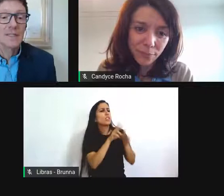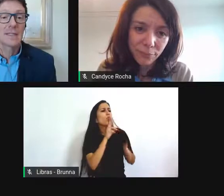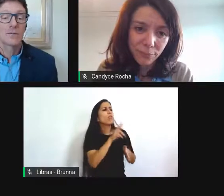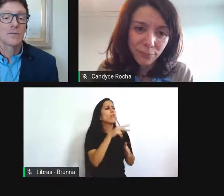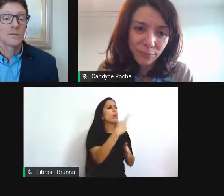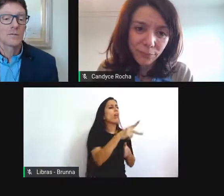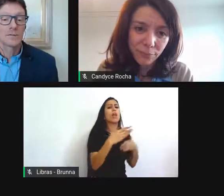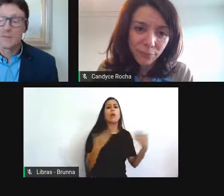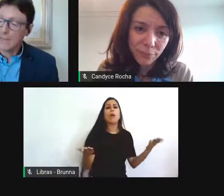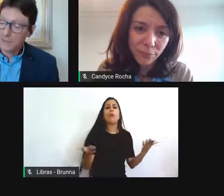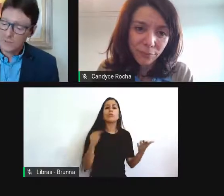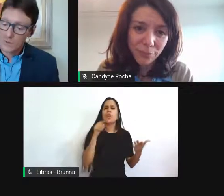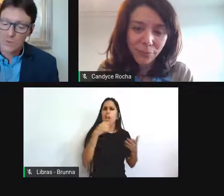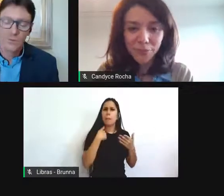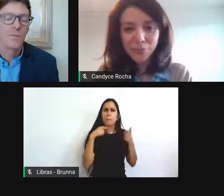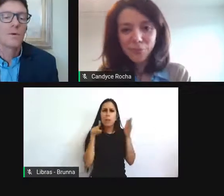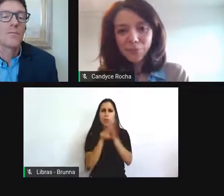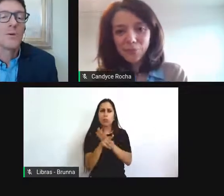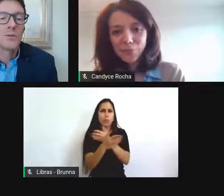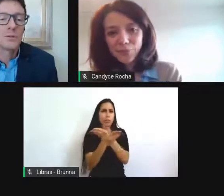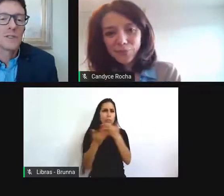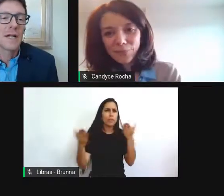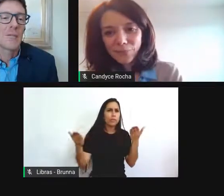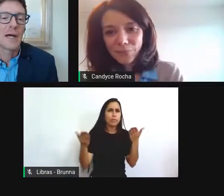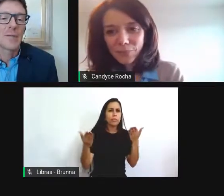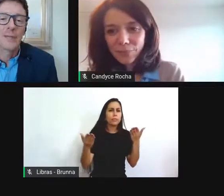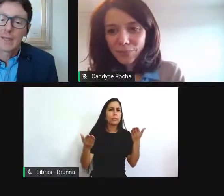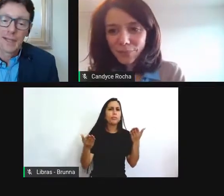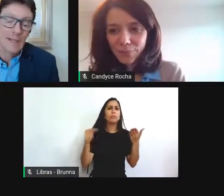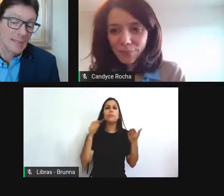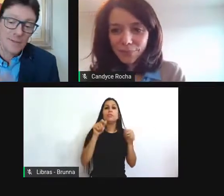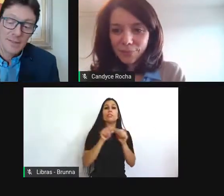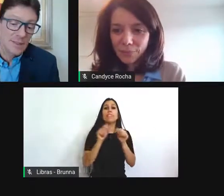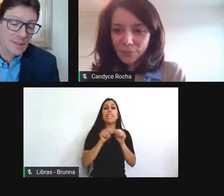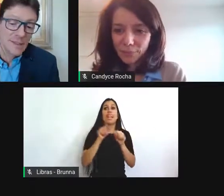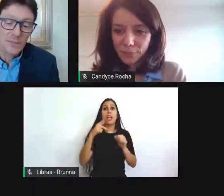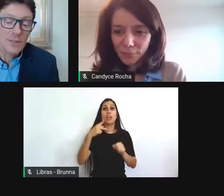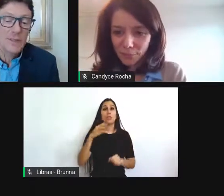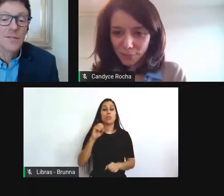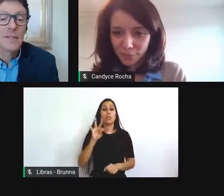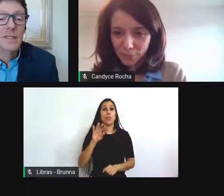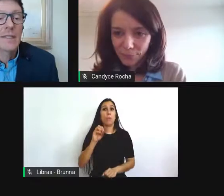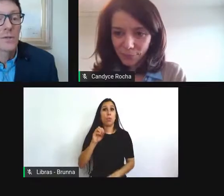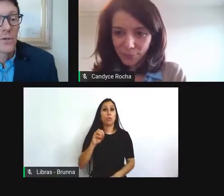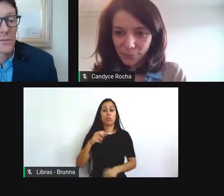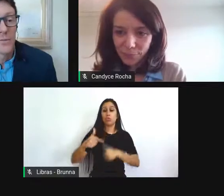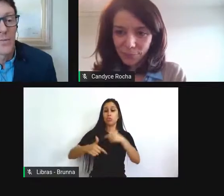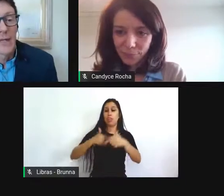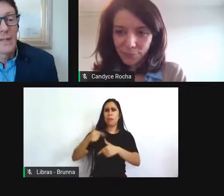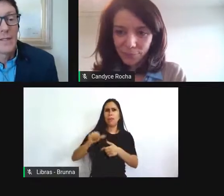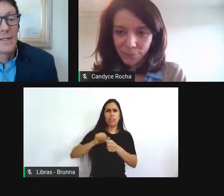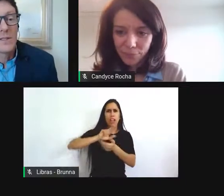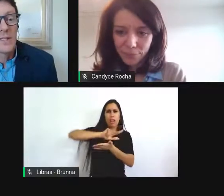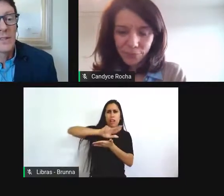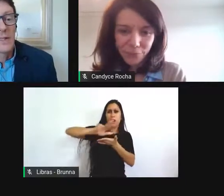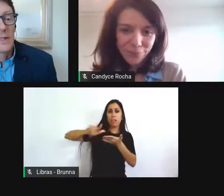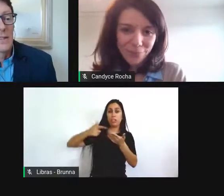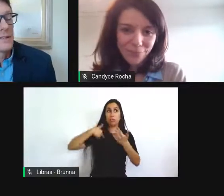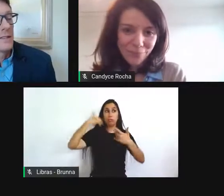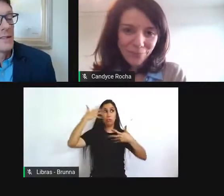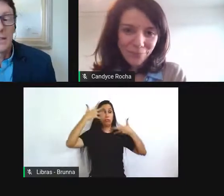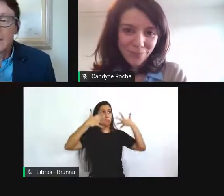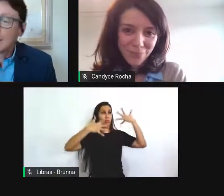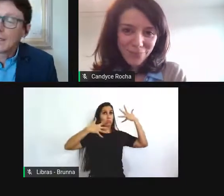que você está fazendo lá no seu posto de trabalho? Ele estava fazendo tanta coisa que eu fiquei até às 11, desde